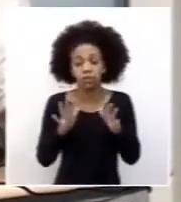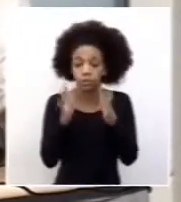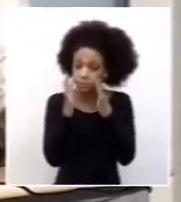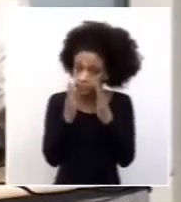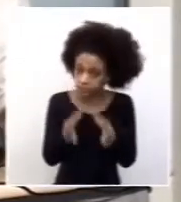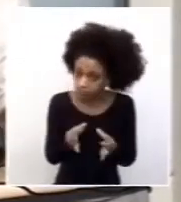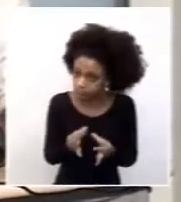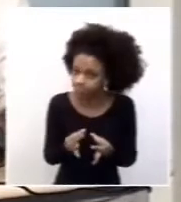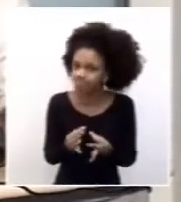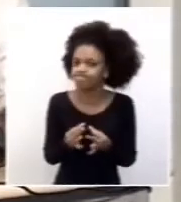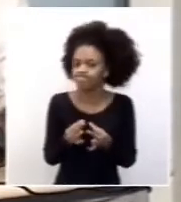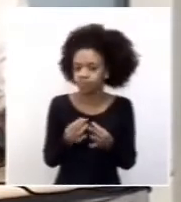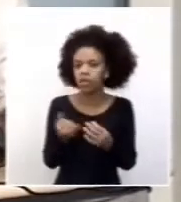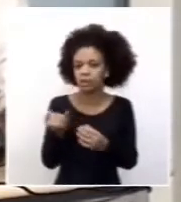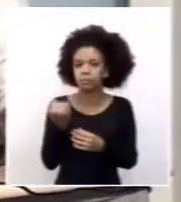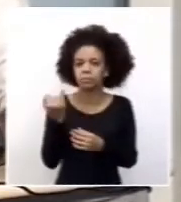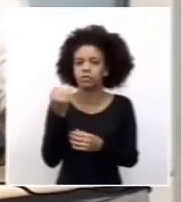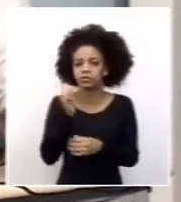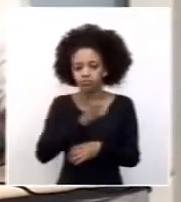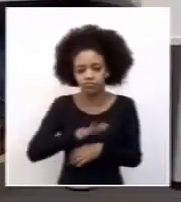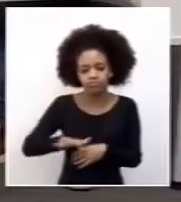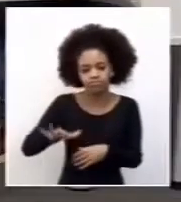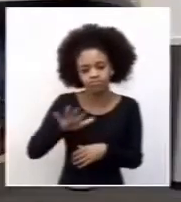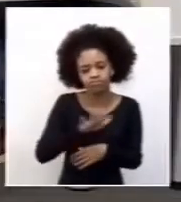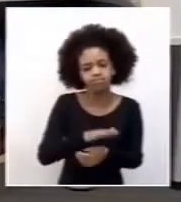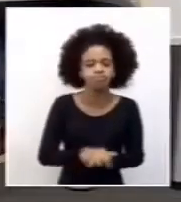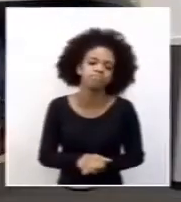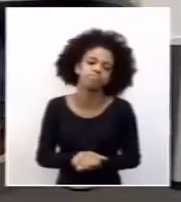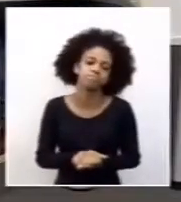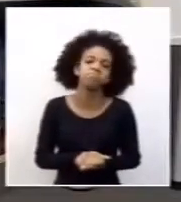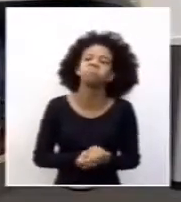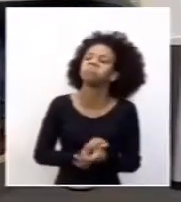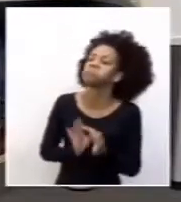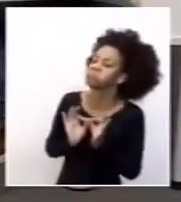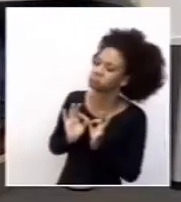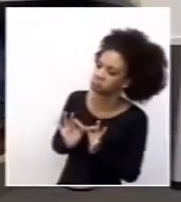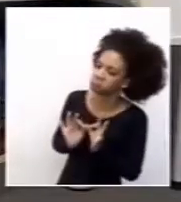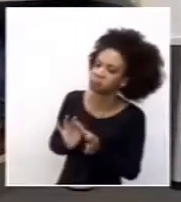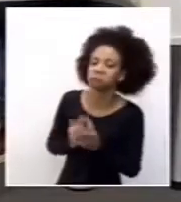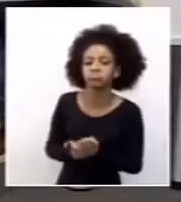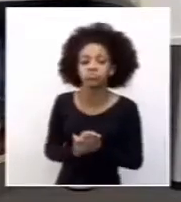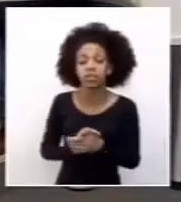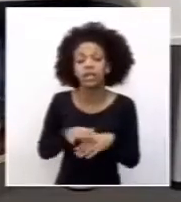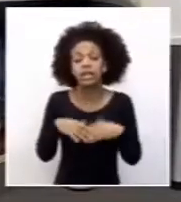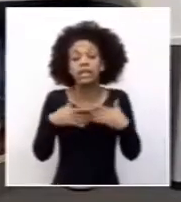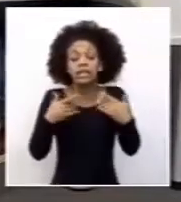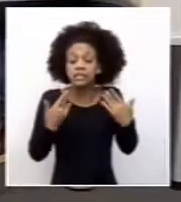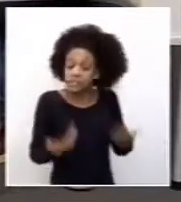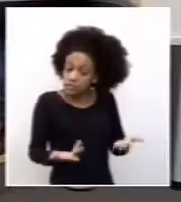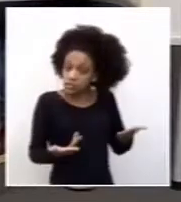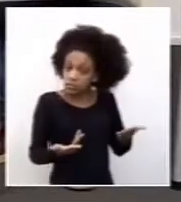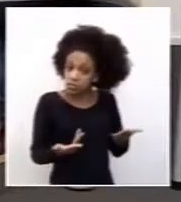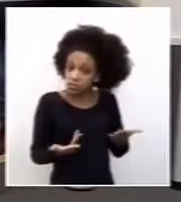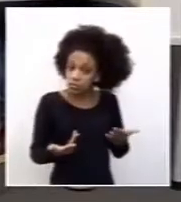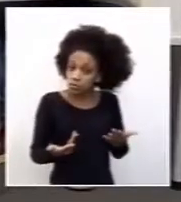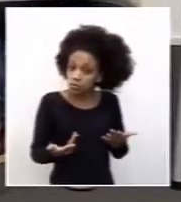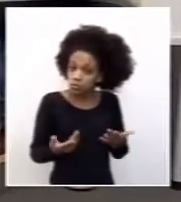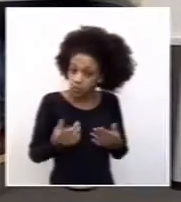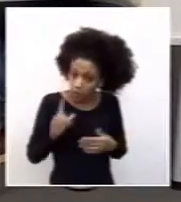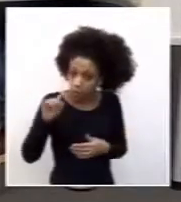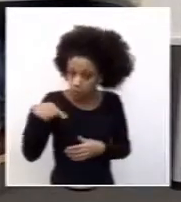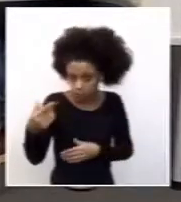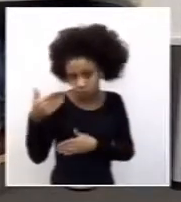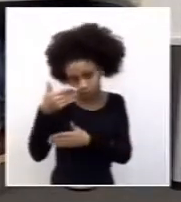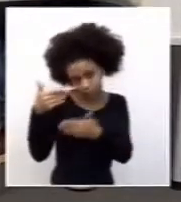é rico esse ambiente. Perfeito, Bruno. Então, de acordo com as considerações do Bruno, né, próximo PPT,